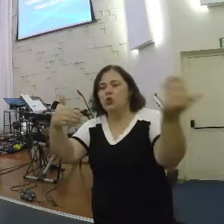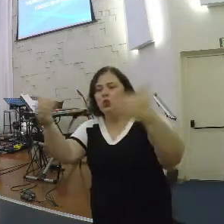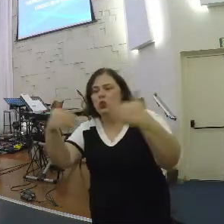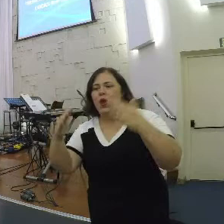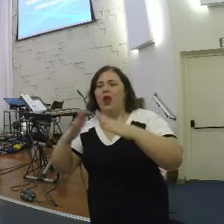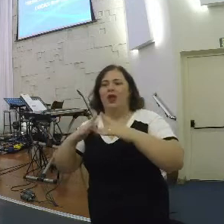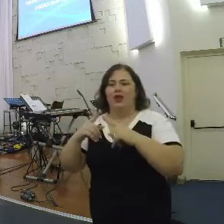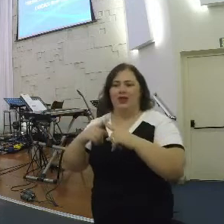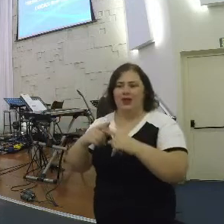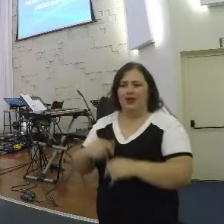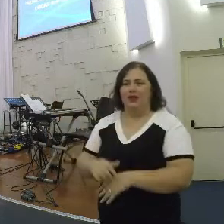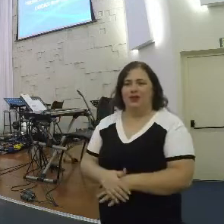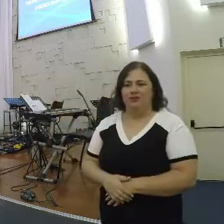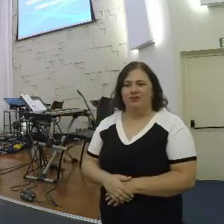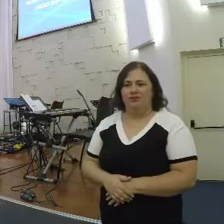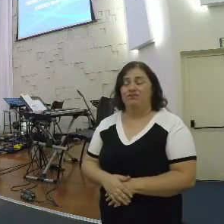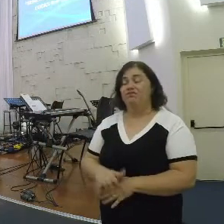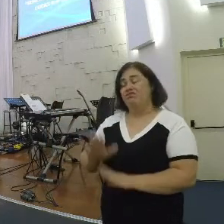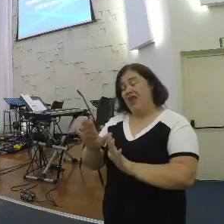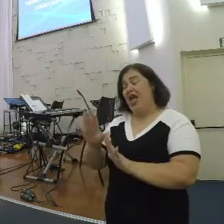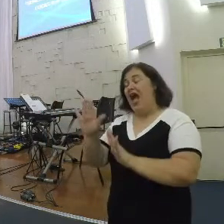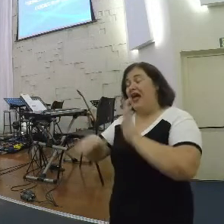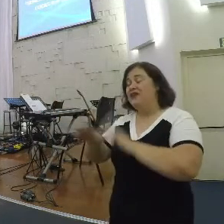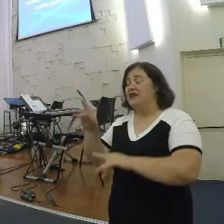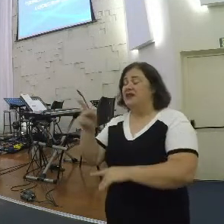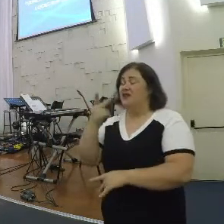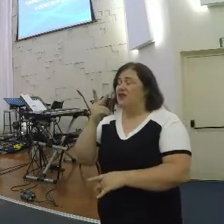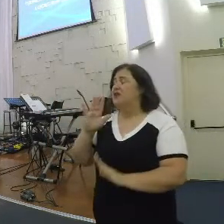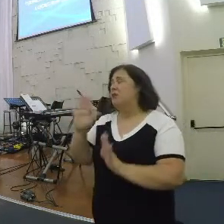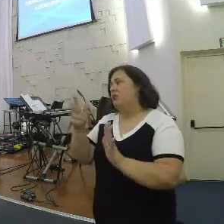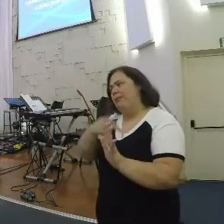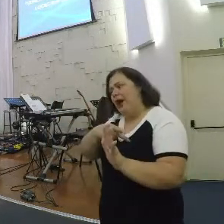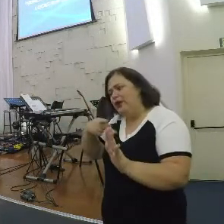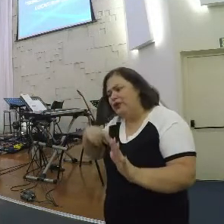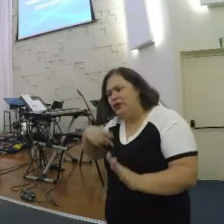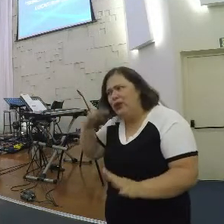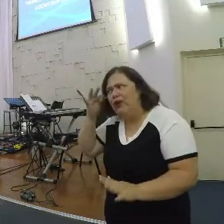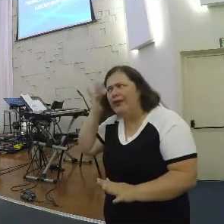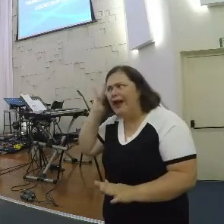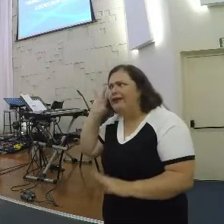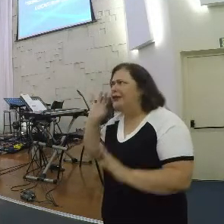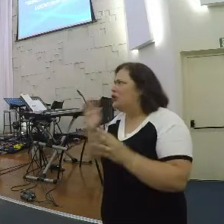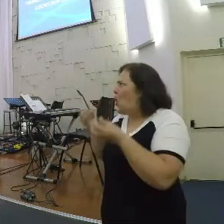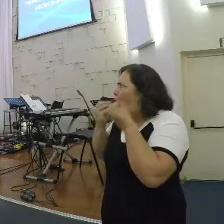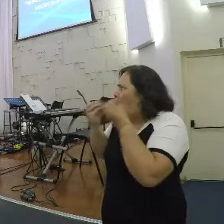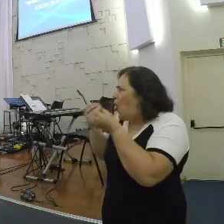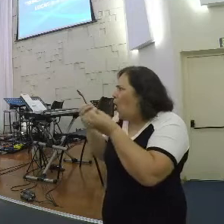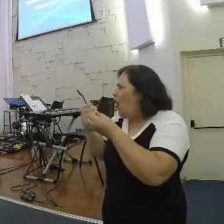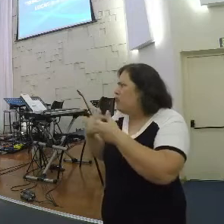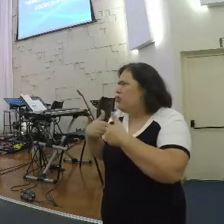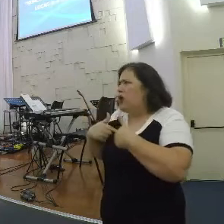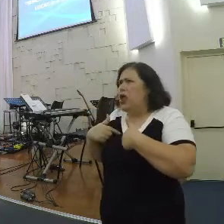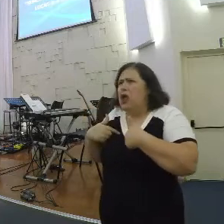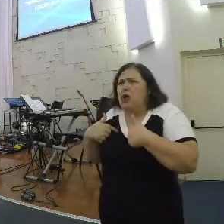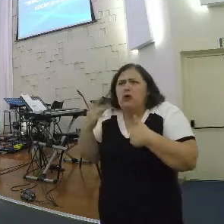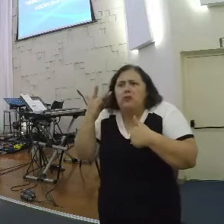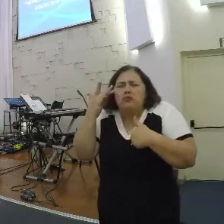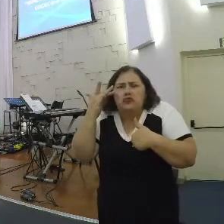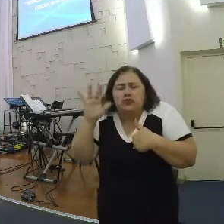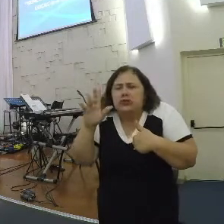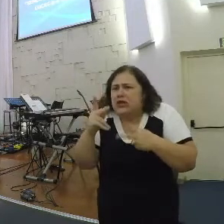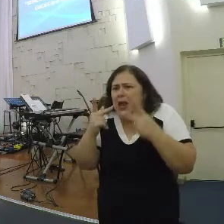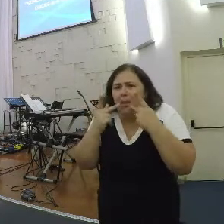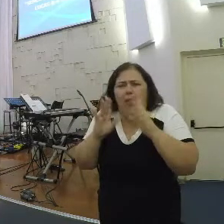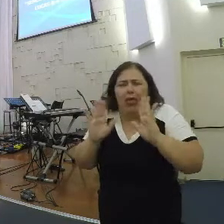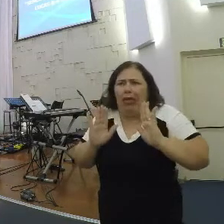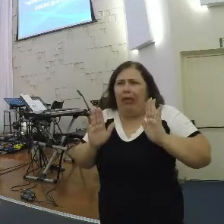fazer? Como é que eu vou falar de Cristo? Me permita ler comentário do pastor Isaltino, que já está